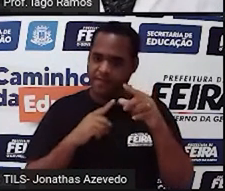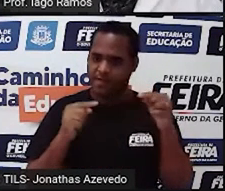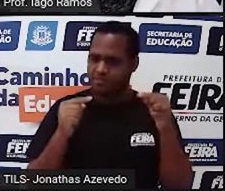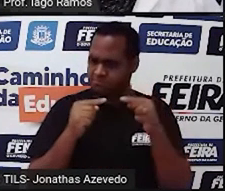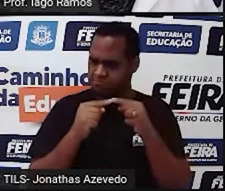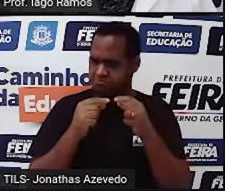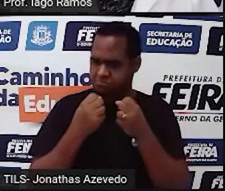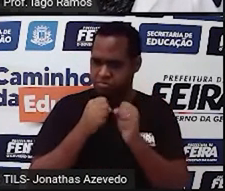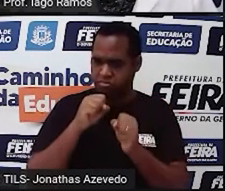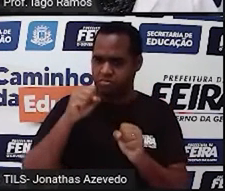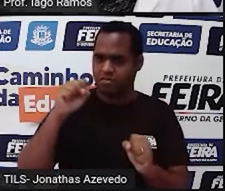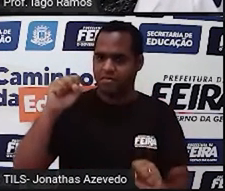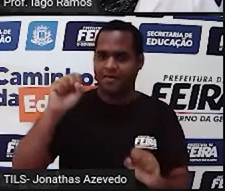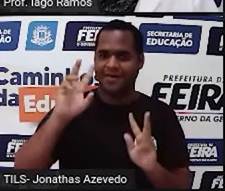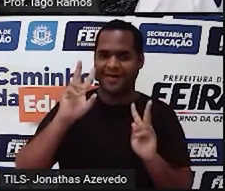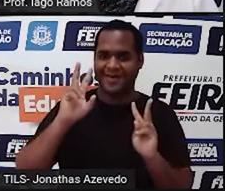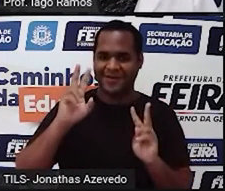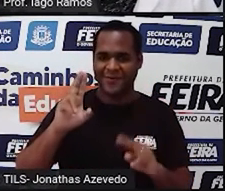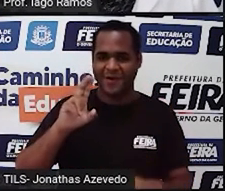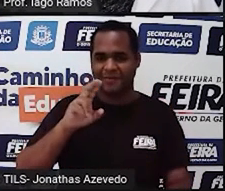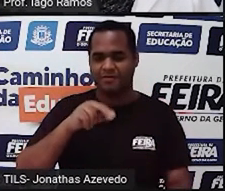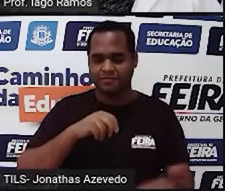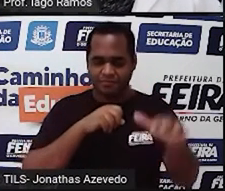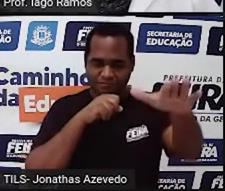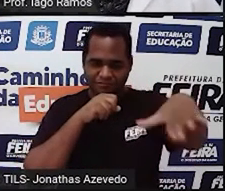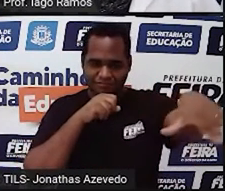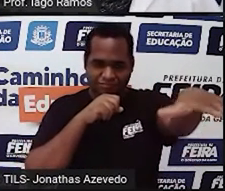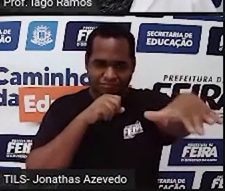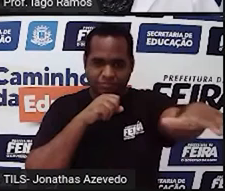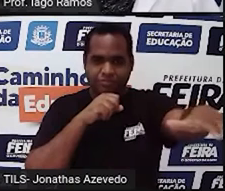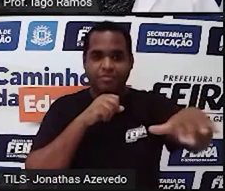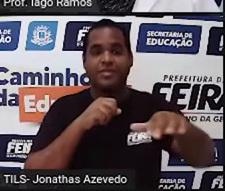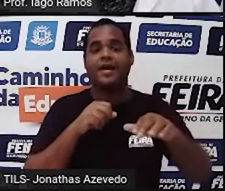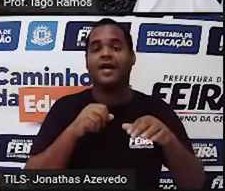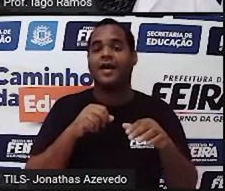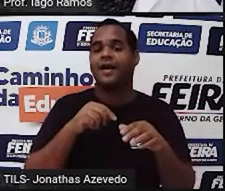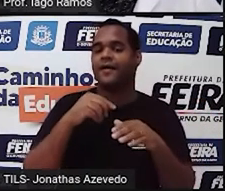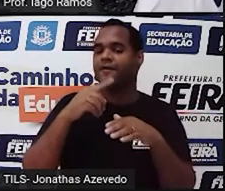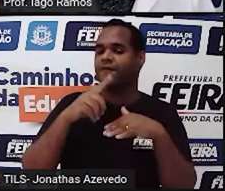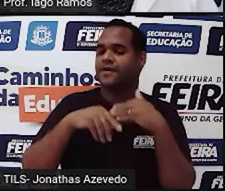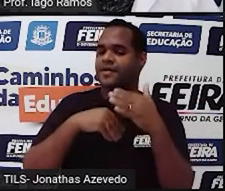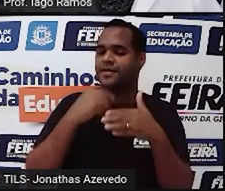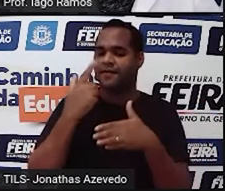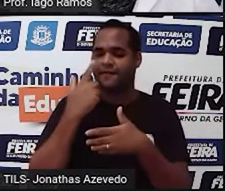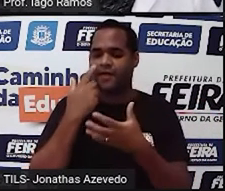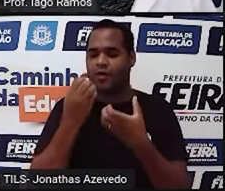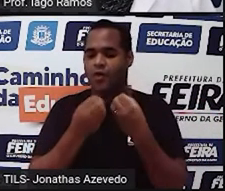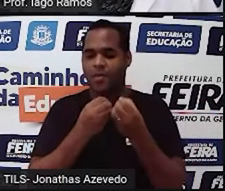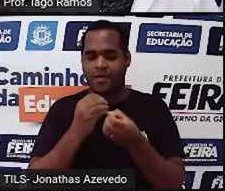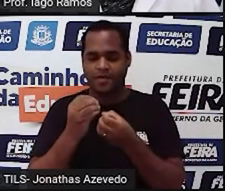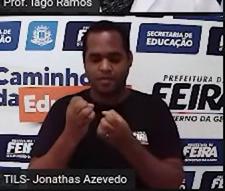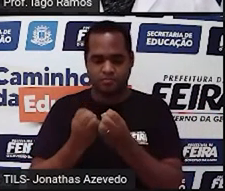tamanho de um elefante olha só que bacana E aí você é uma fórmula uma porção e